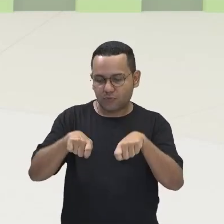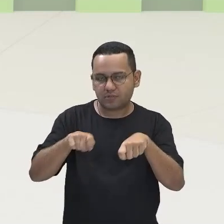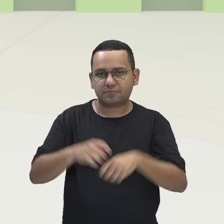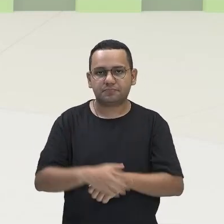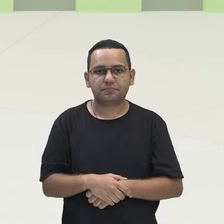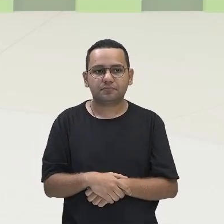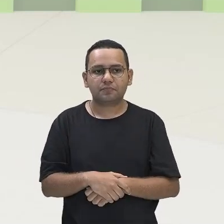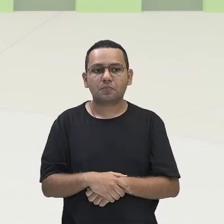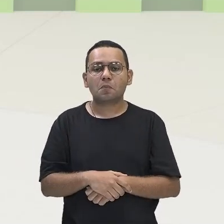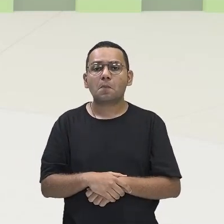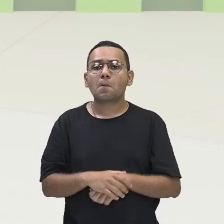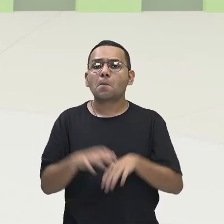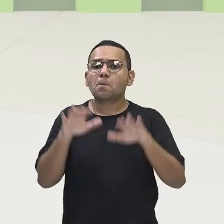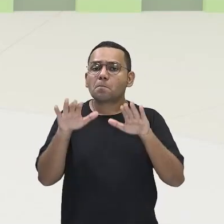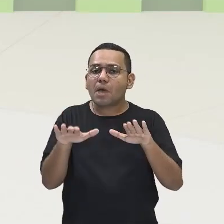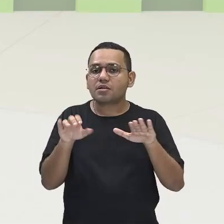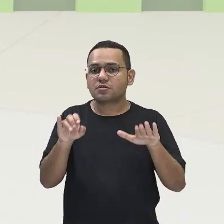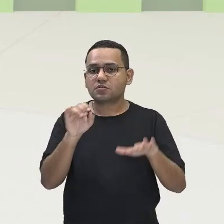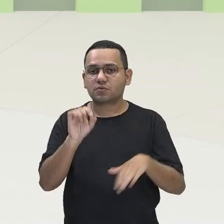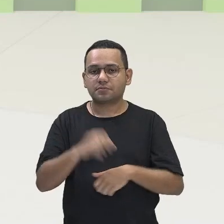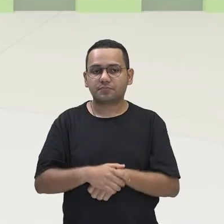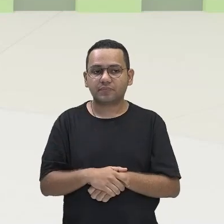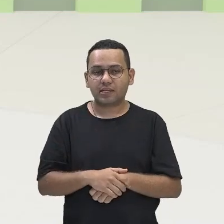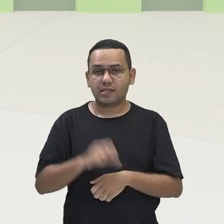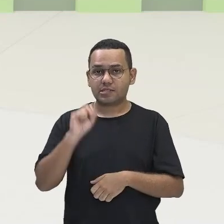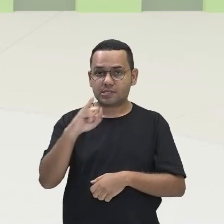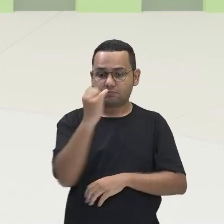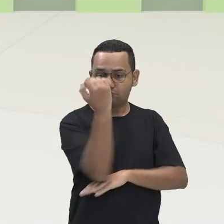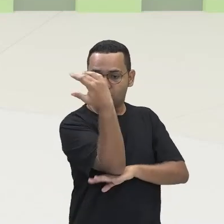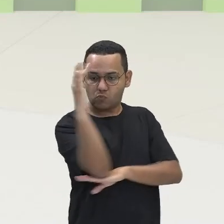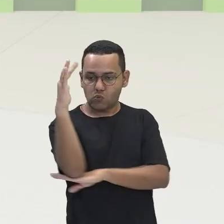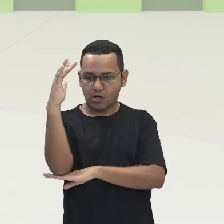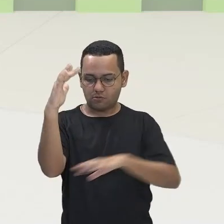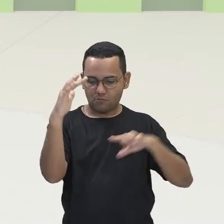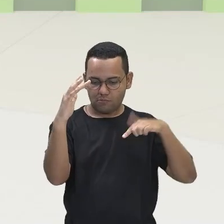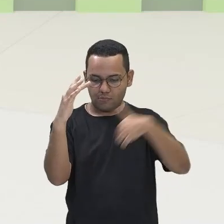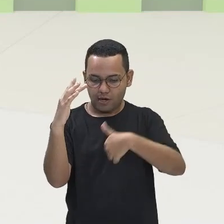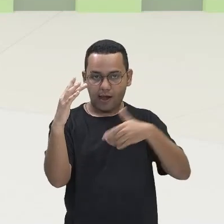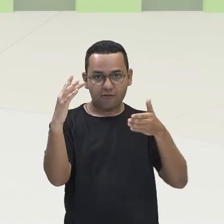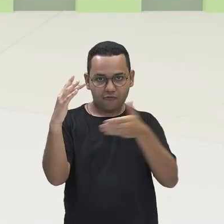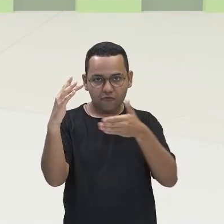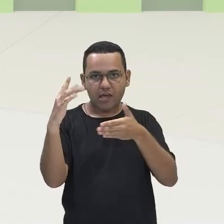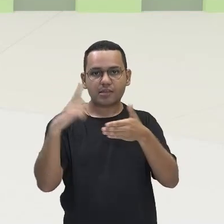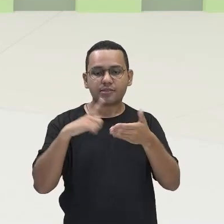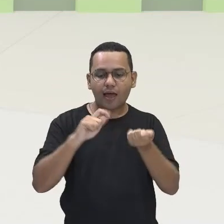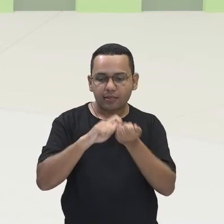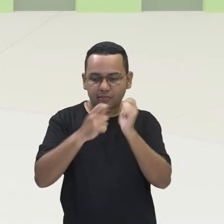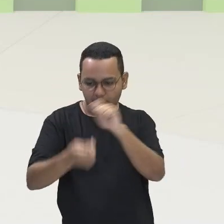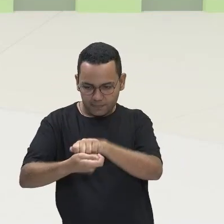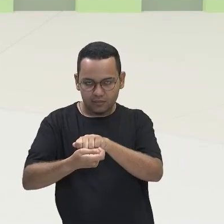esses recursos naturais, né, ele já está causando ali, para a sua